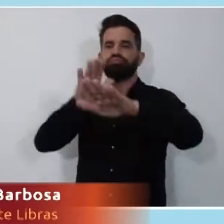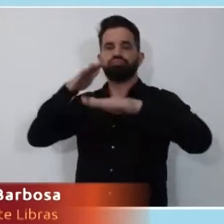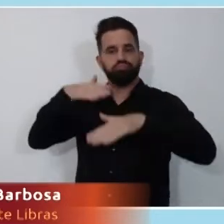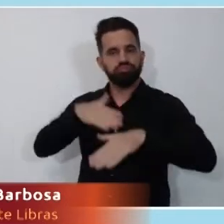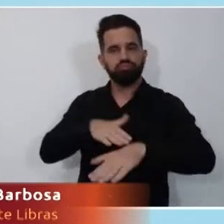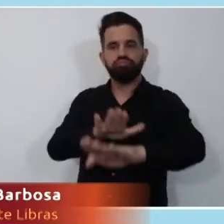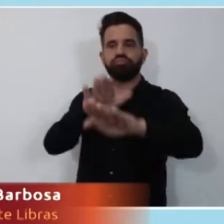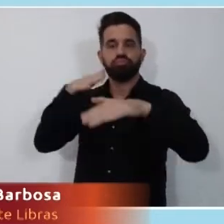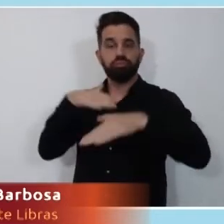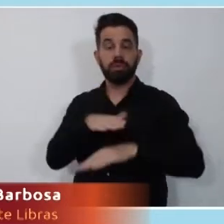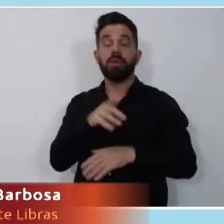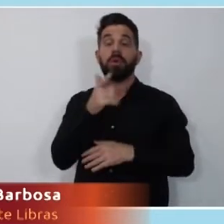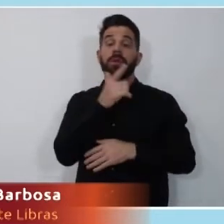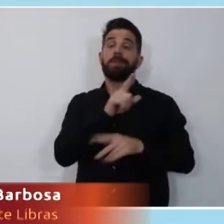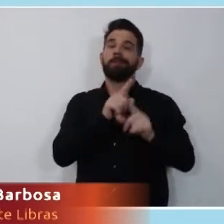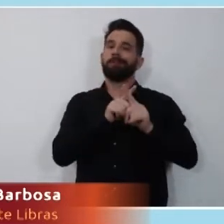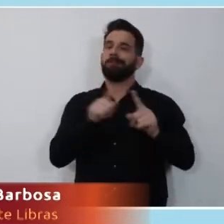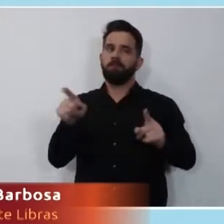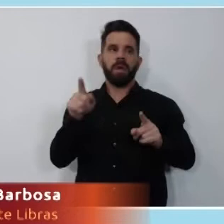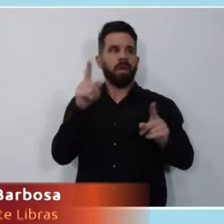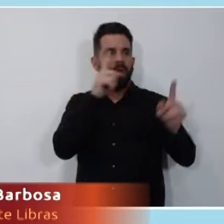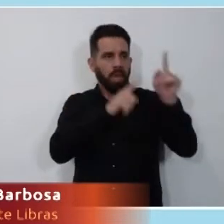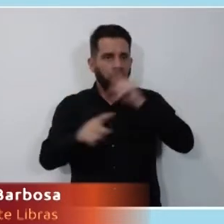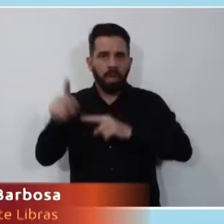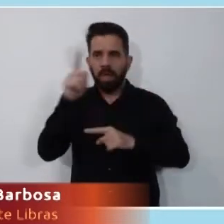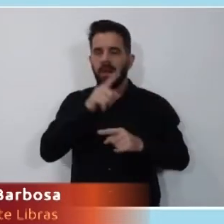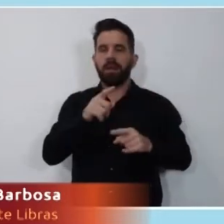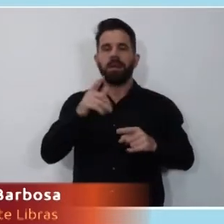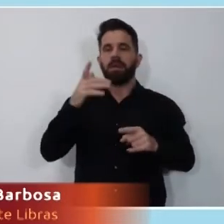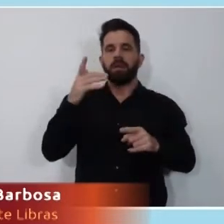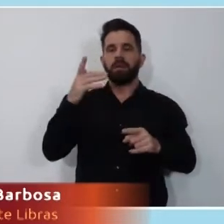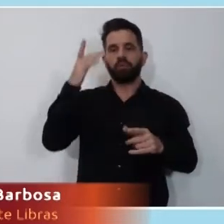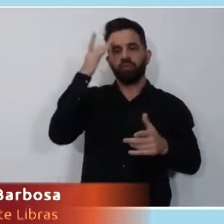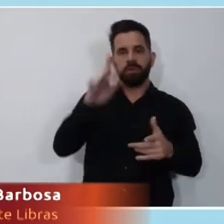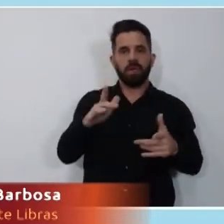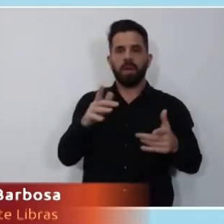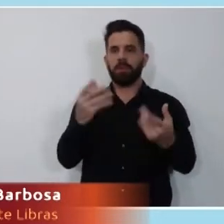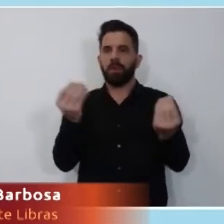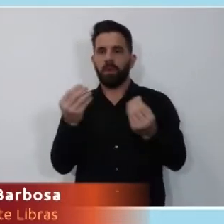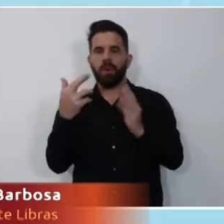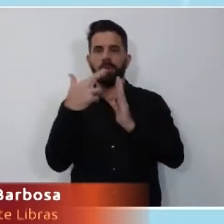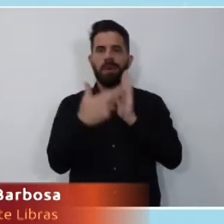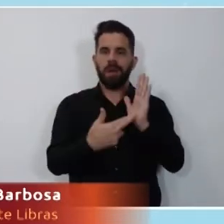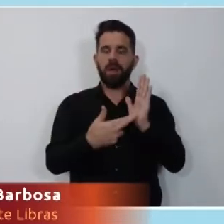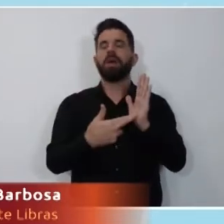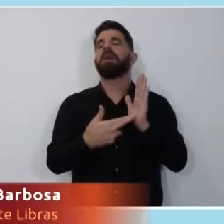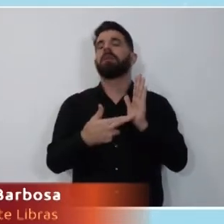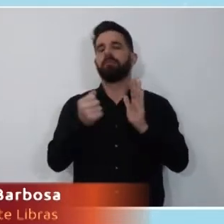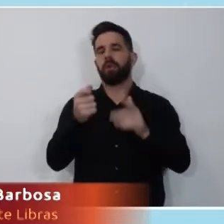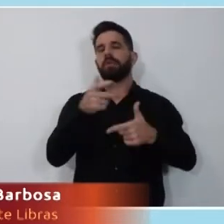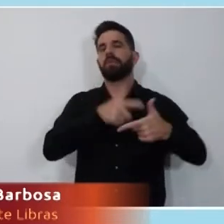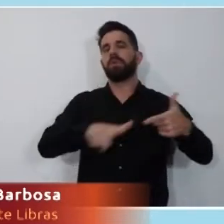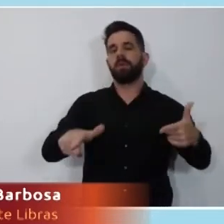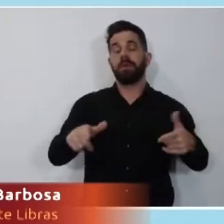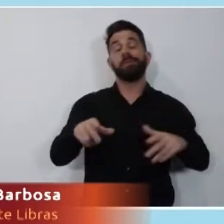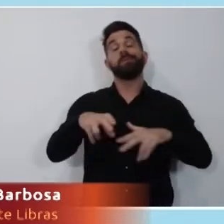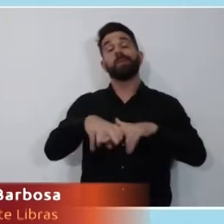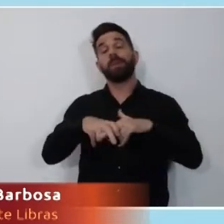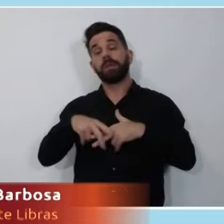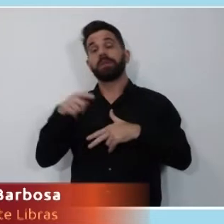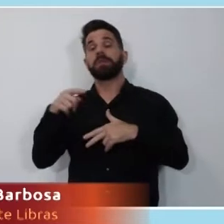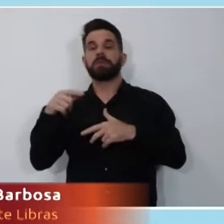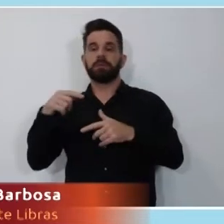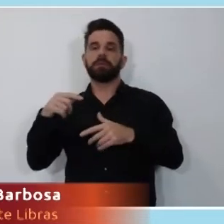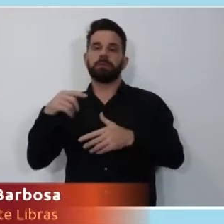né? A gente deve pensar se nós não temos capacidade na rede viária ou é que temos problemas de operação na rede